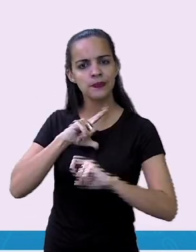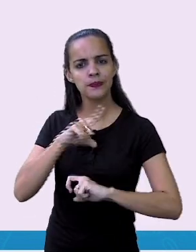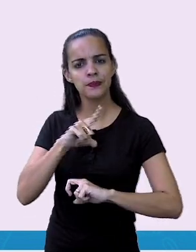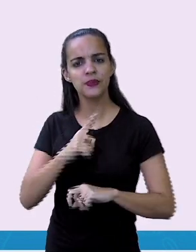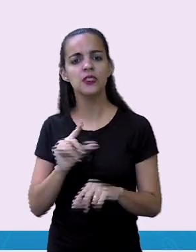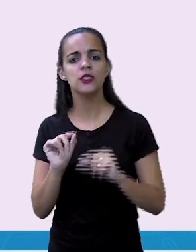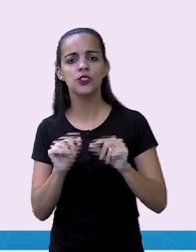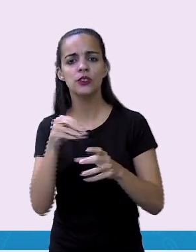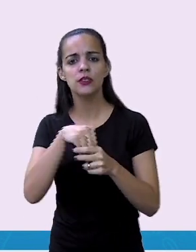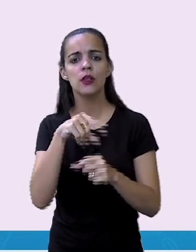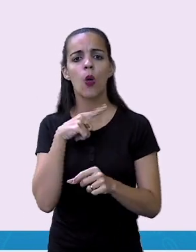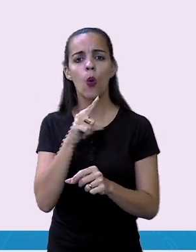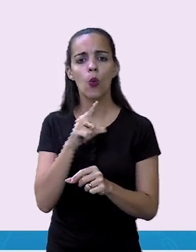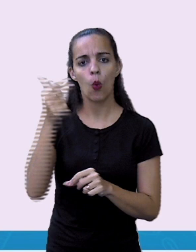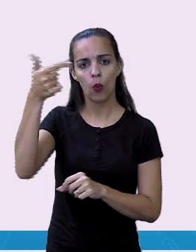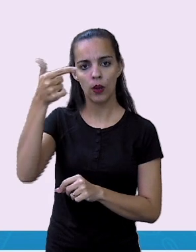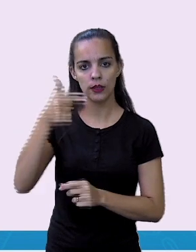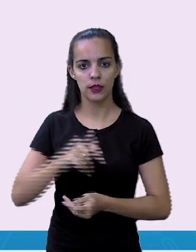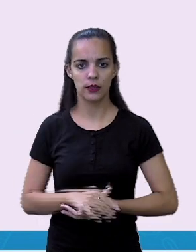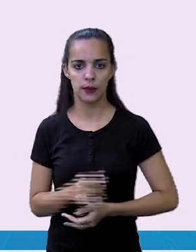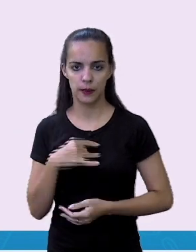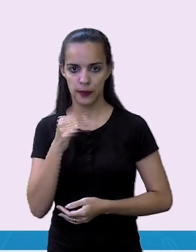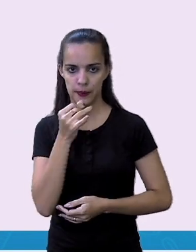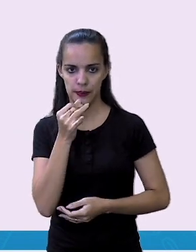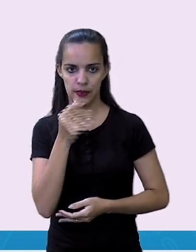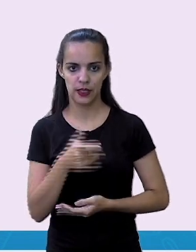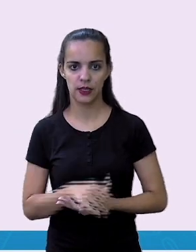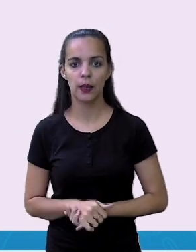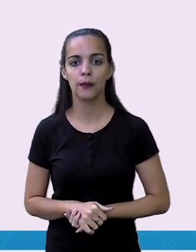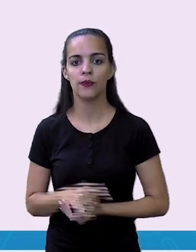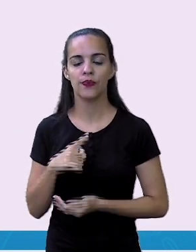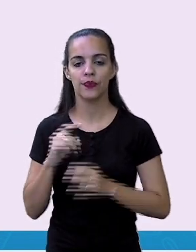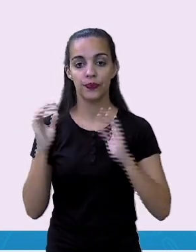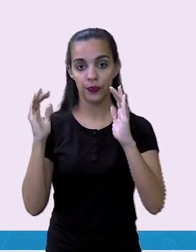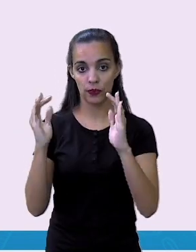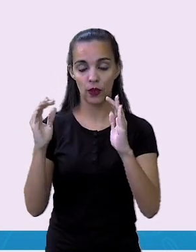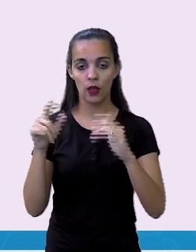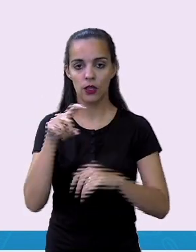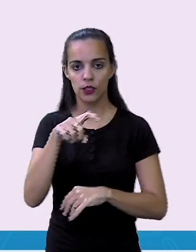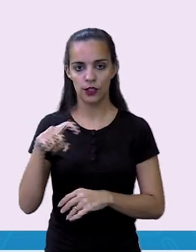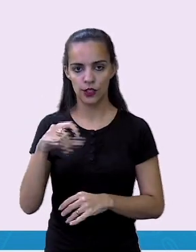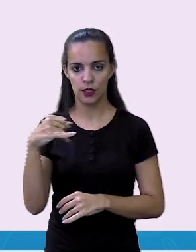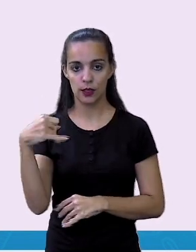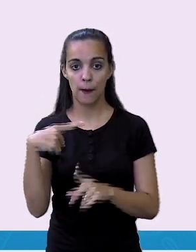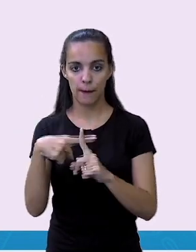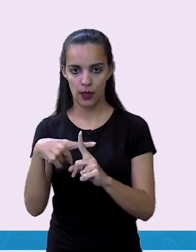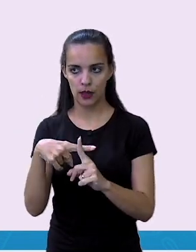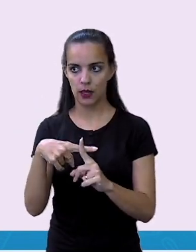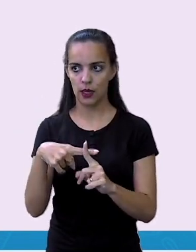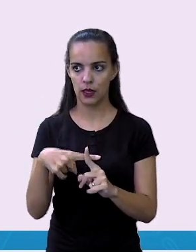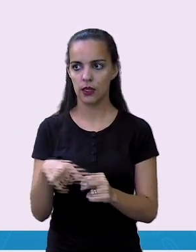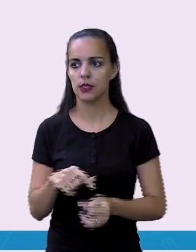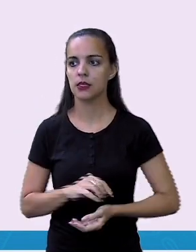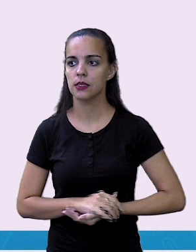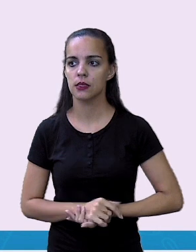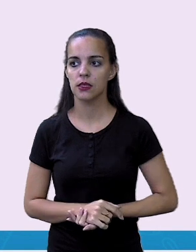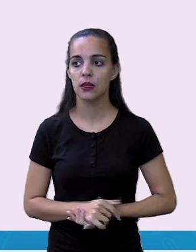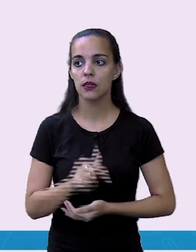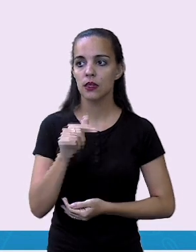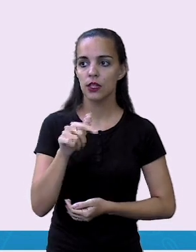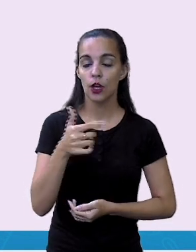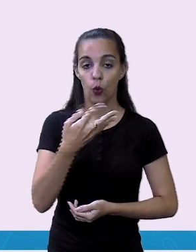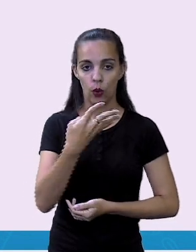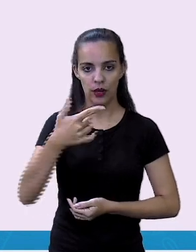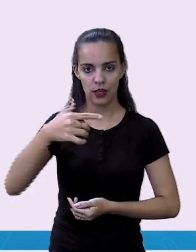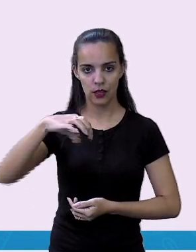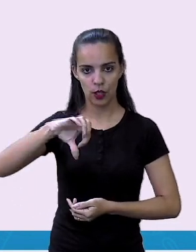fatorar. Raiz quadrada de x2, x, o sinal do meio, de 49,